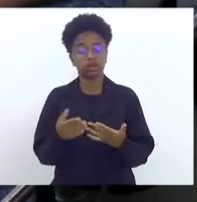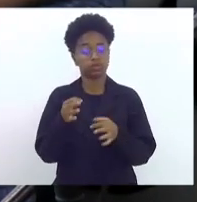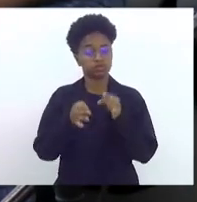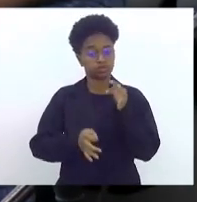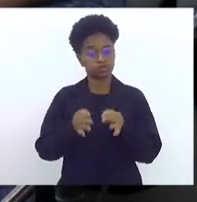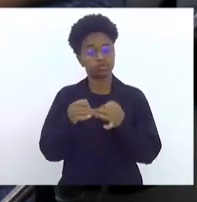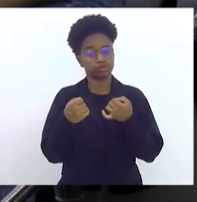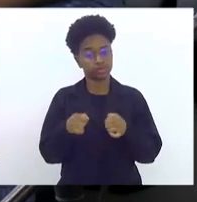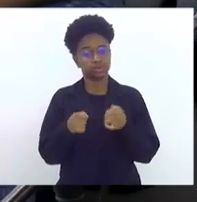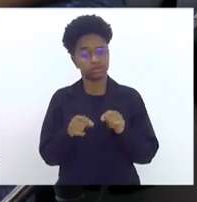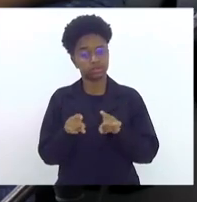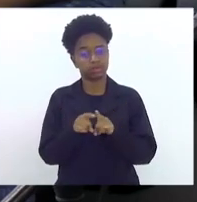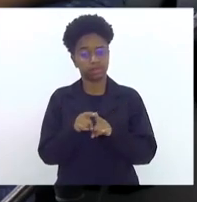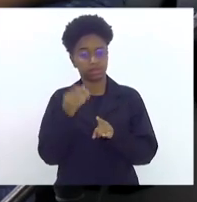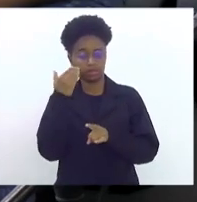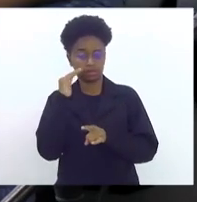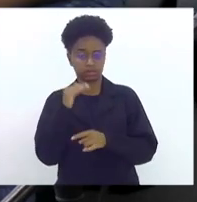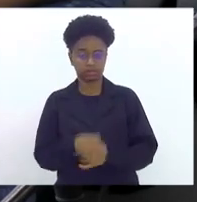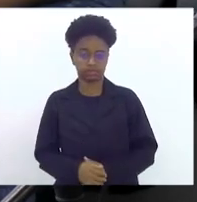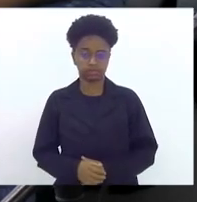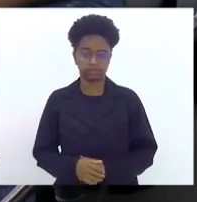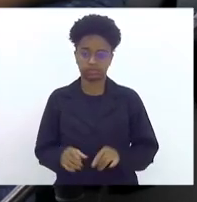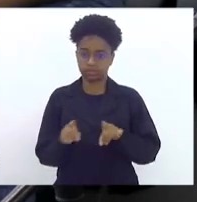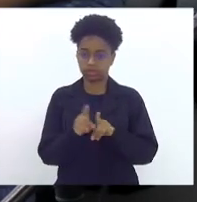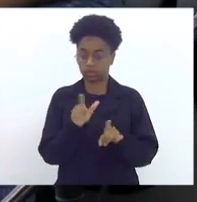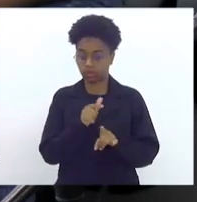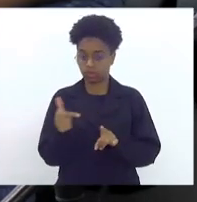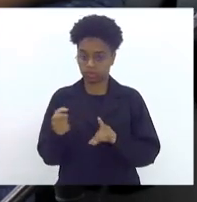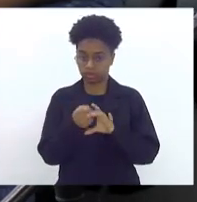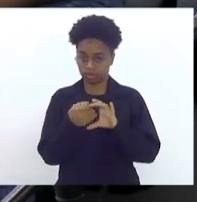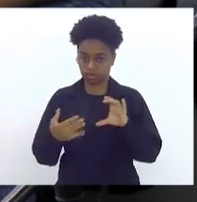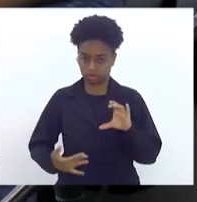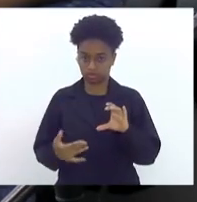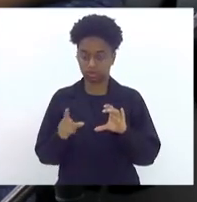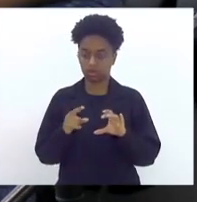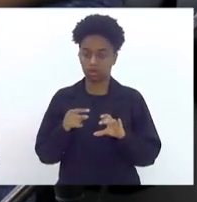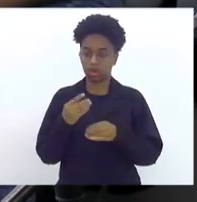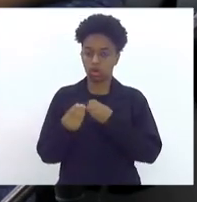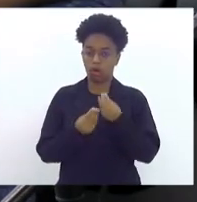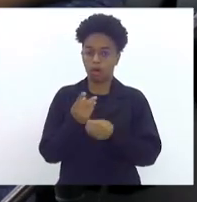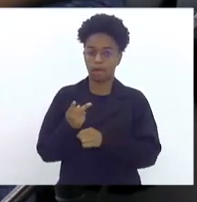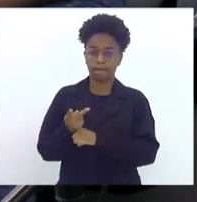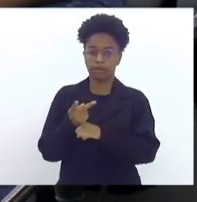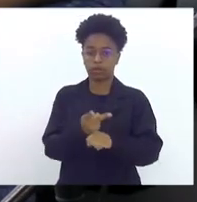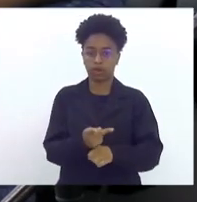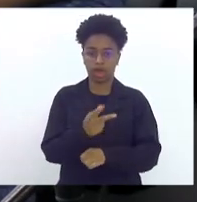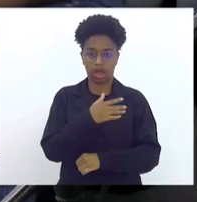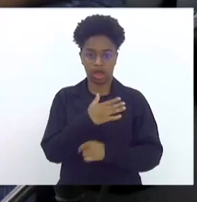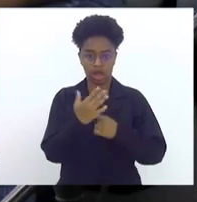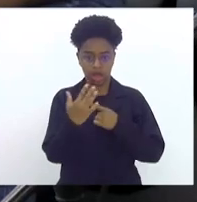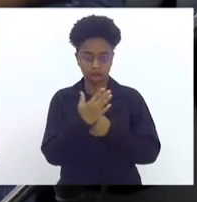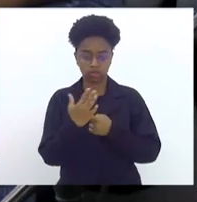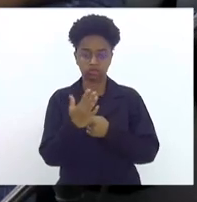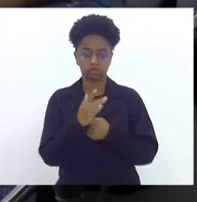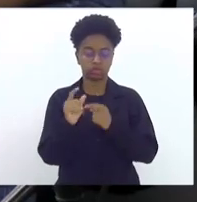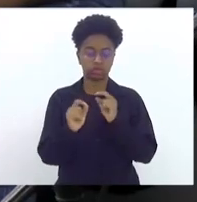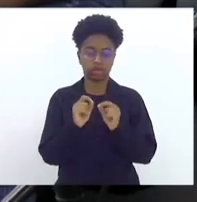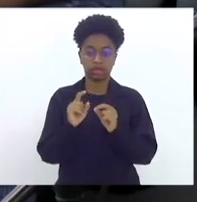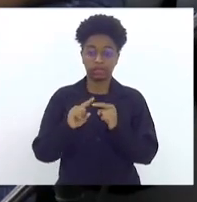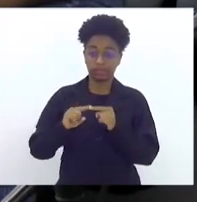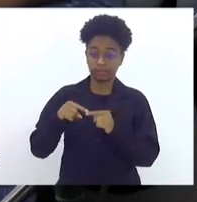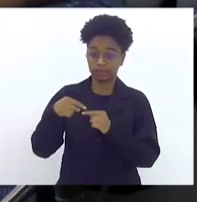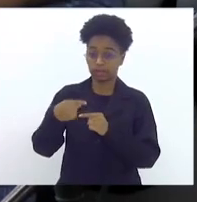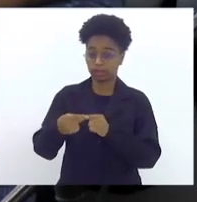absorver esses Réus né outro aspecto também como procurar ajuda é na sequência disso né